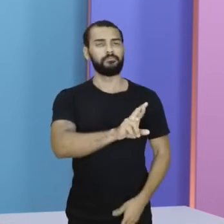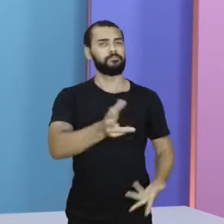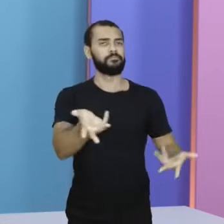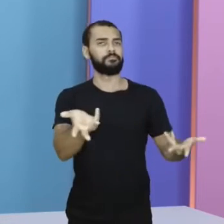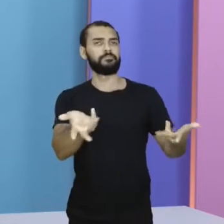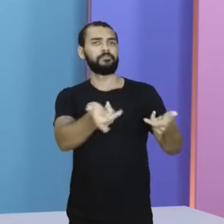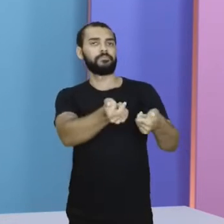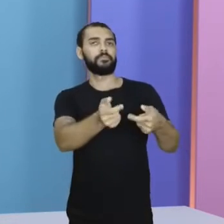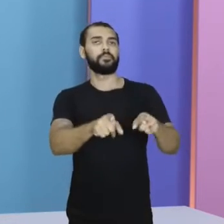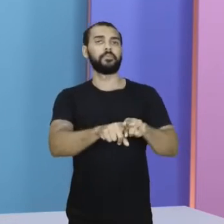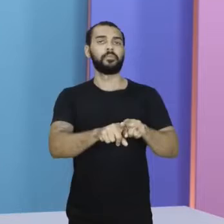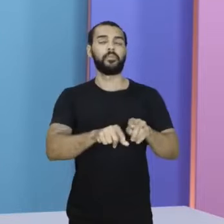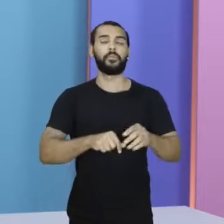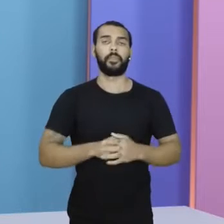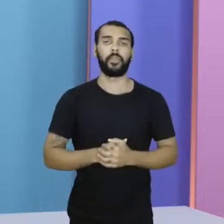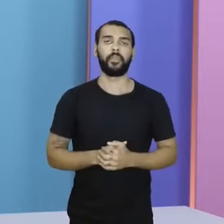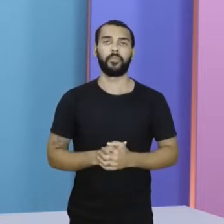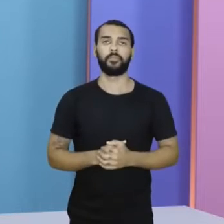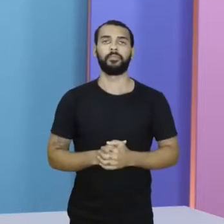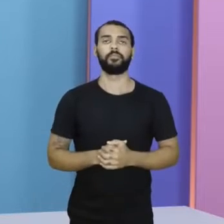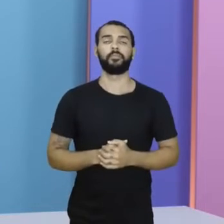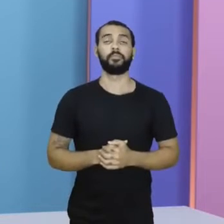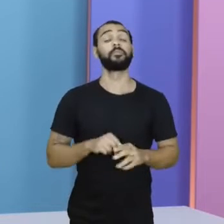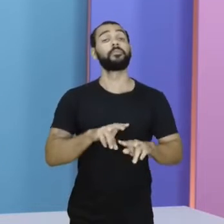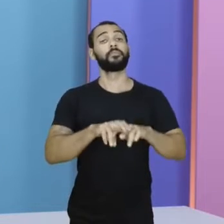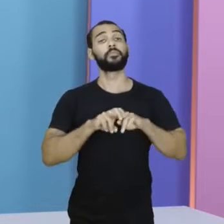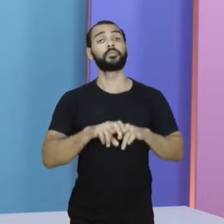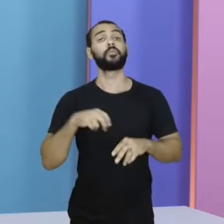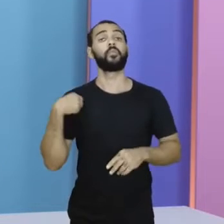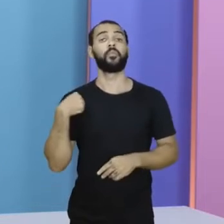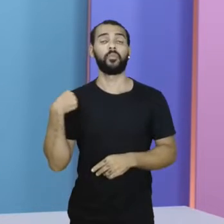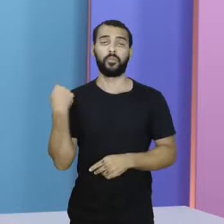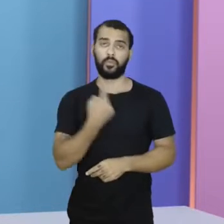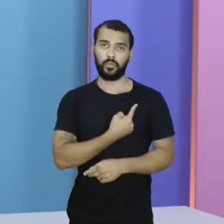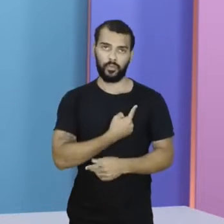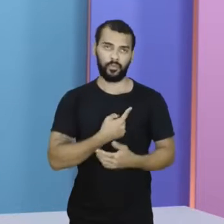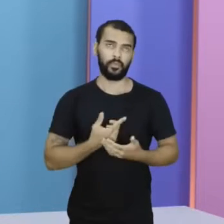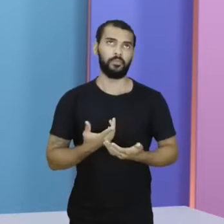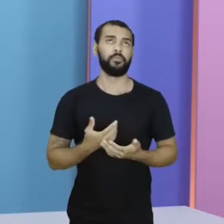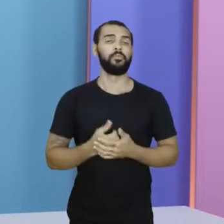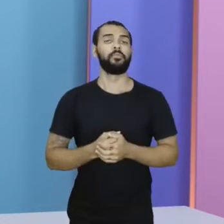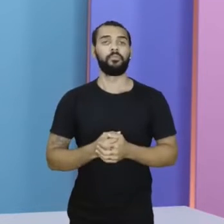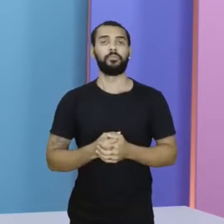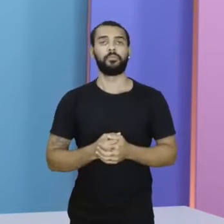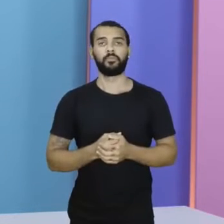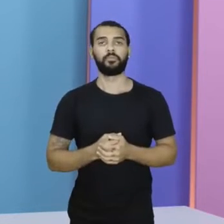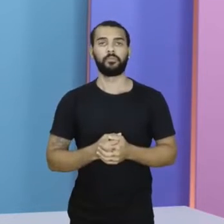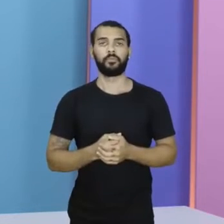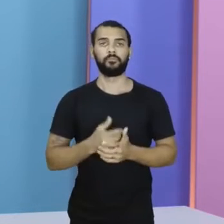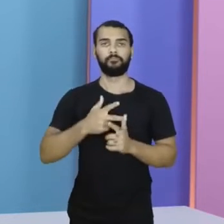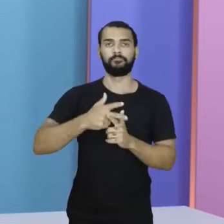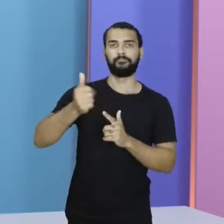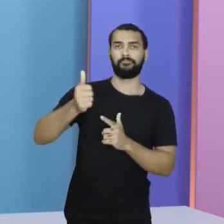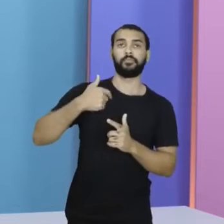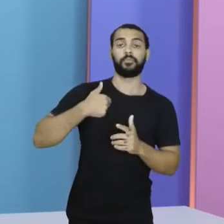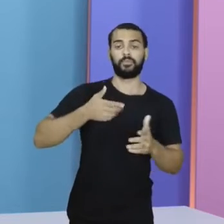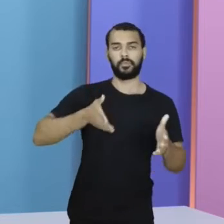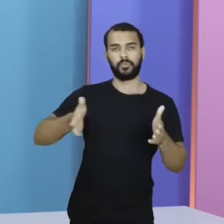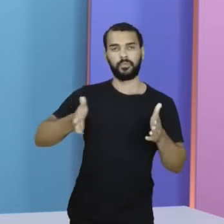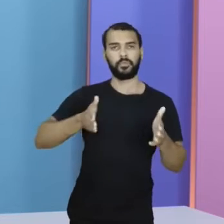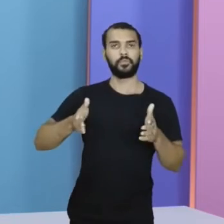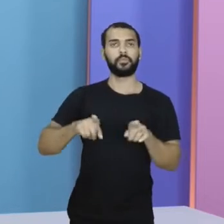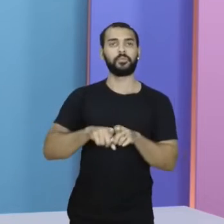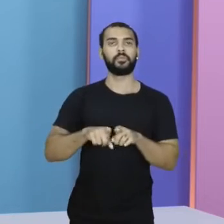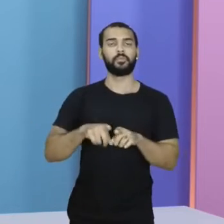linda. Não é à toa que estamos aí, que fomos vencedores nesse último período.